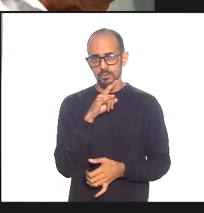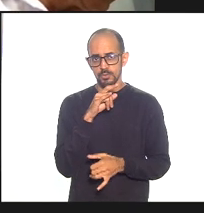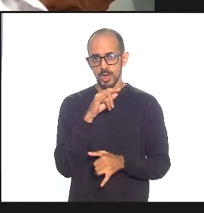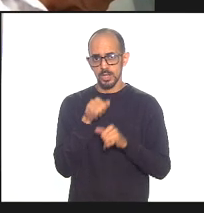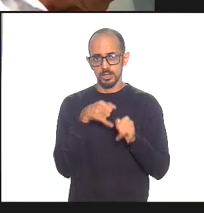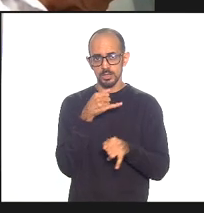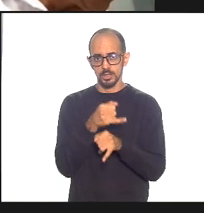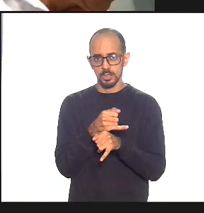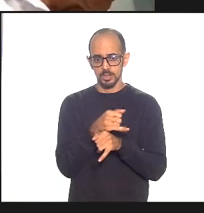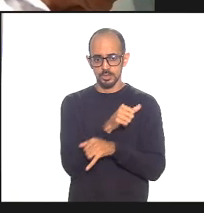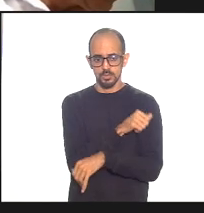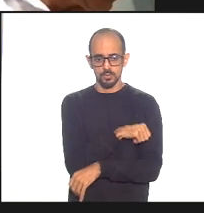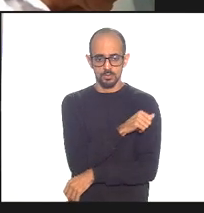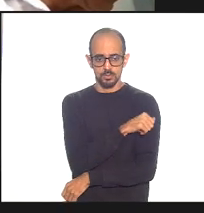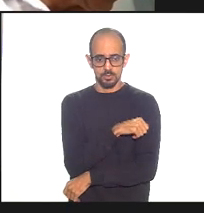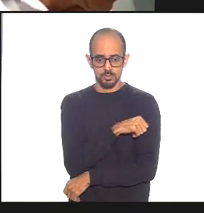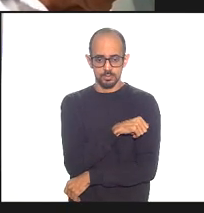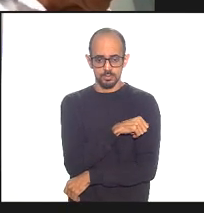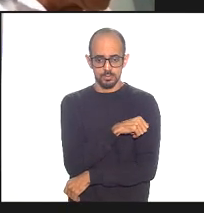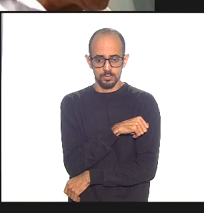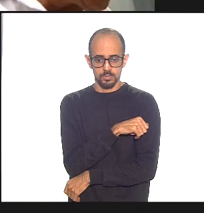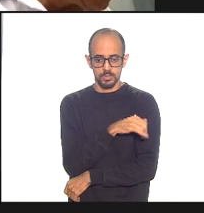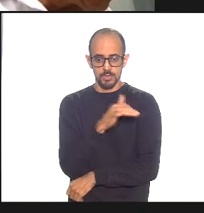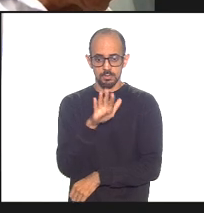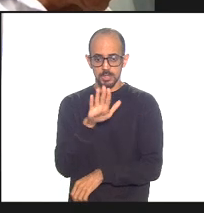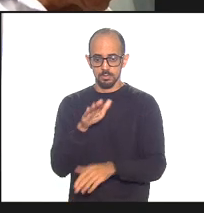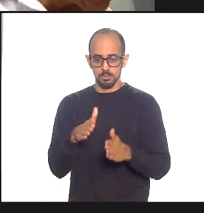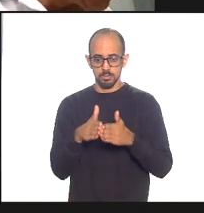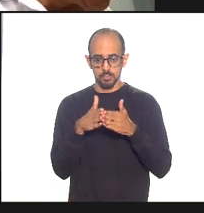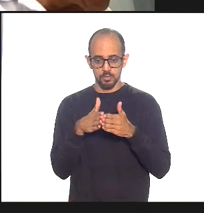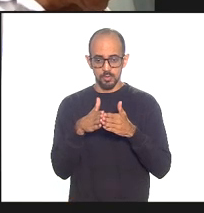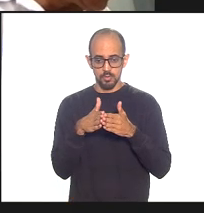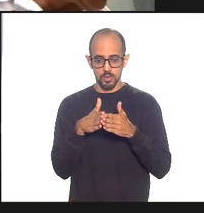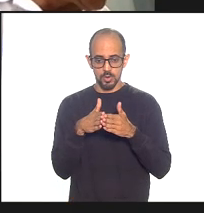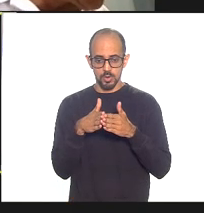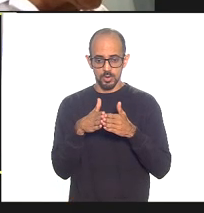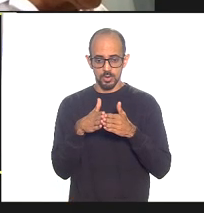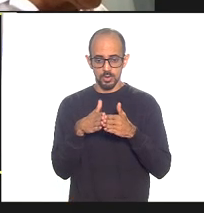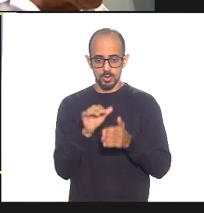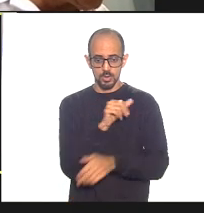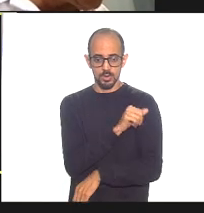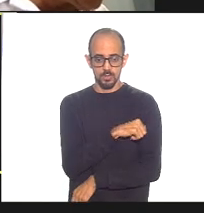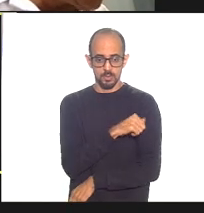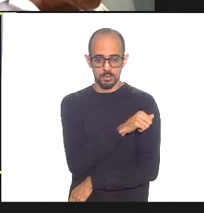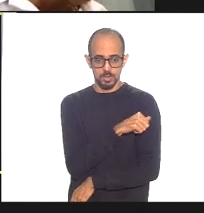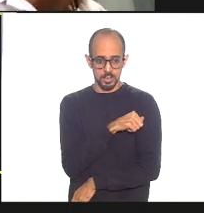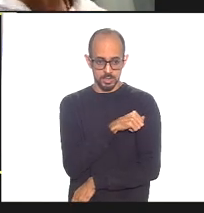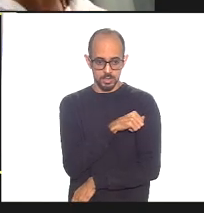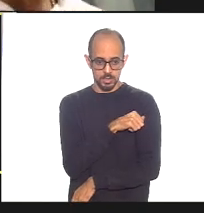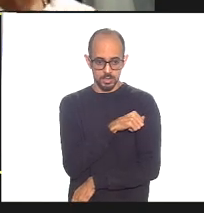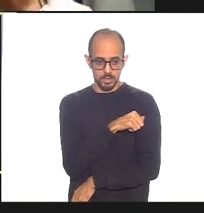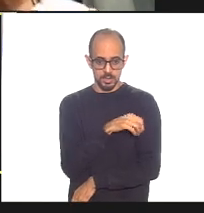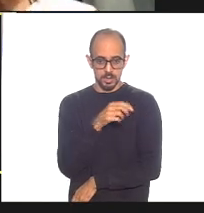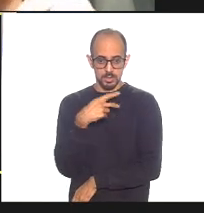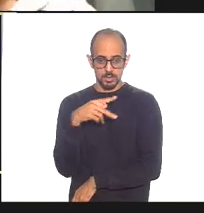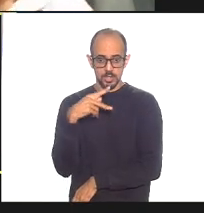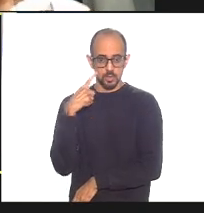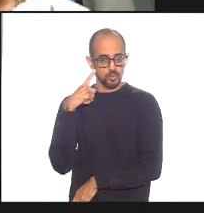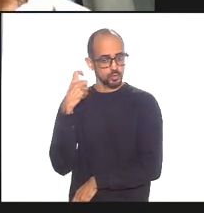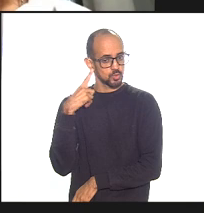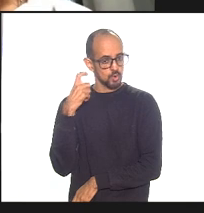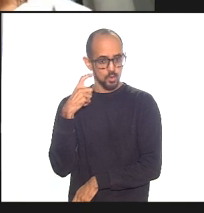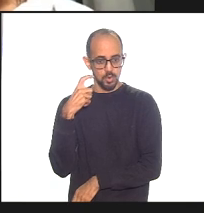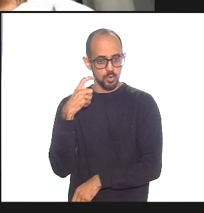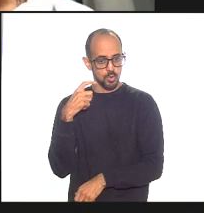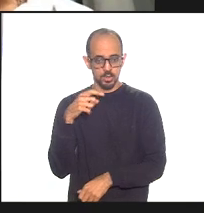Deputada enfermeira, mas... deputada enfermeira Regiane, por favor. Canecão, deputada enfermeira Regiane, deputada, seu som